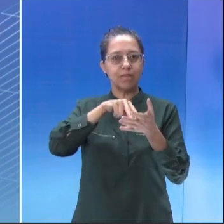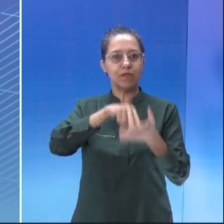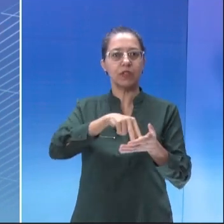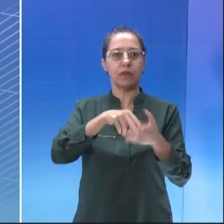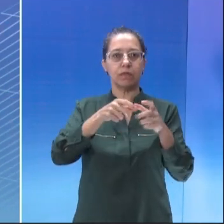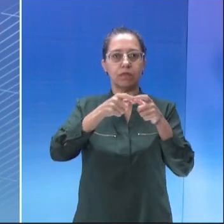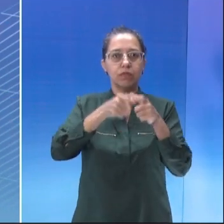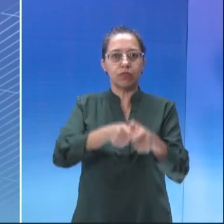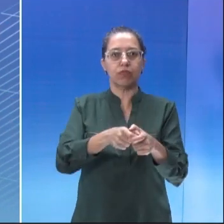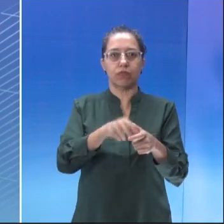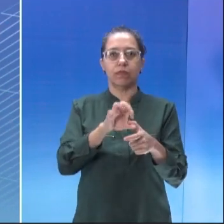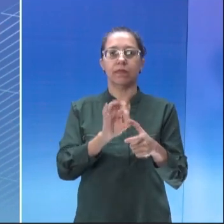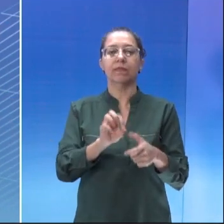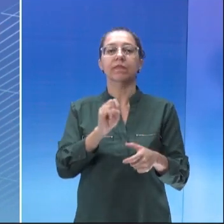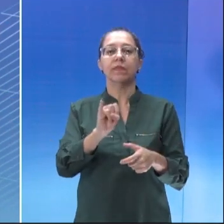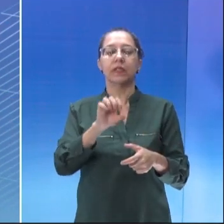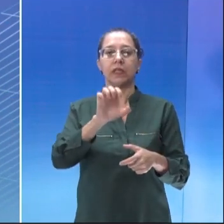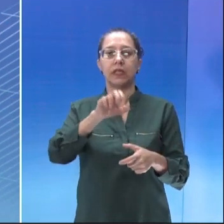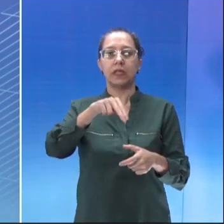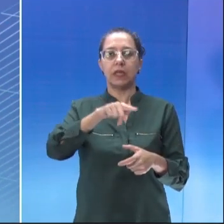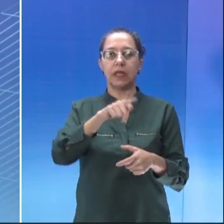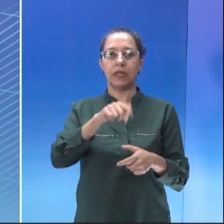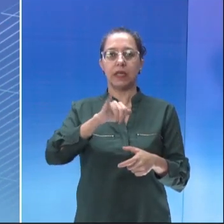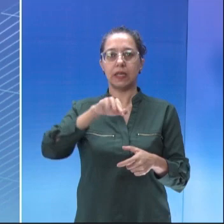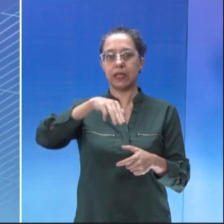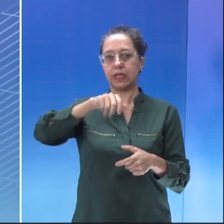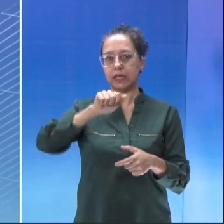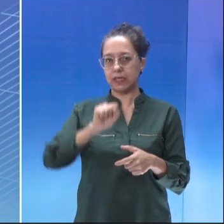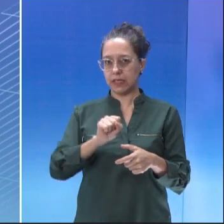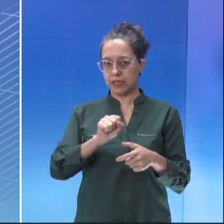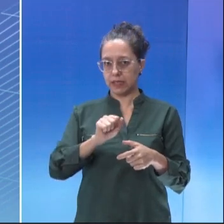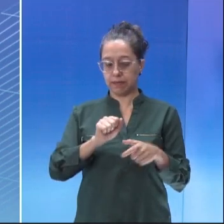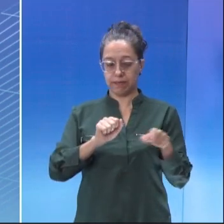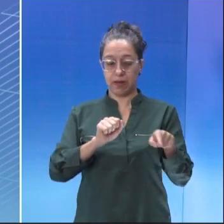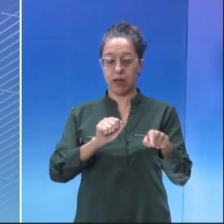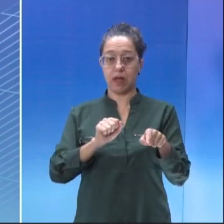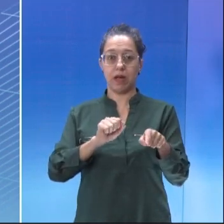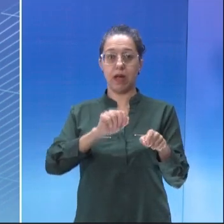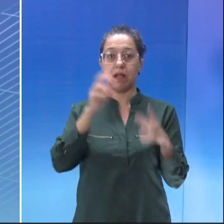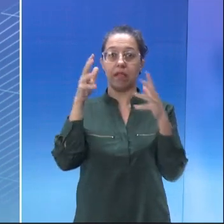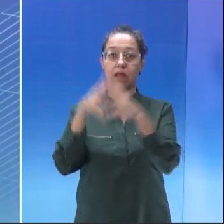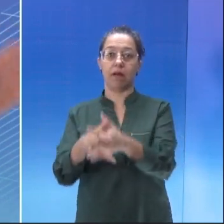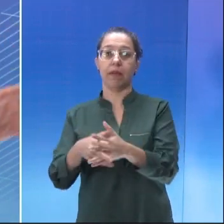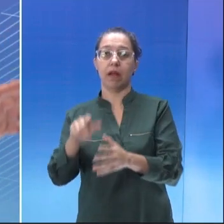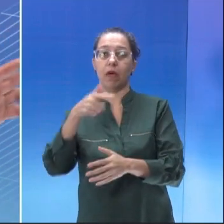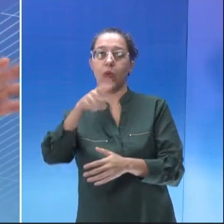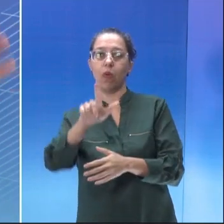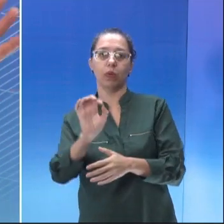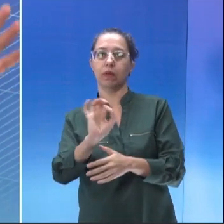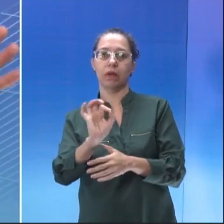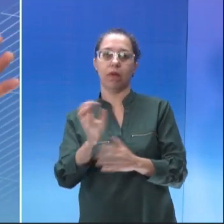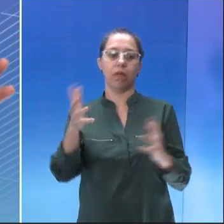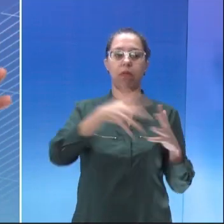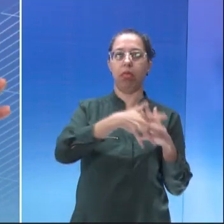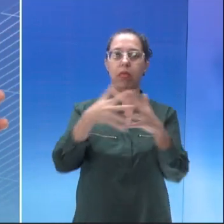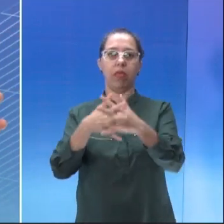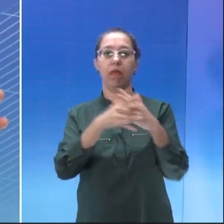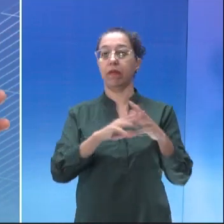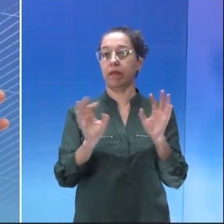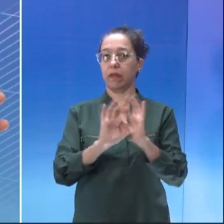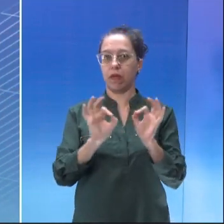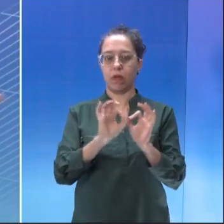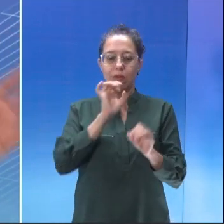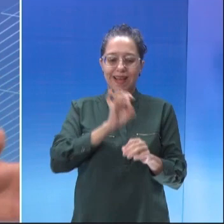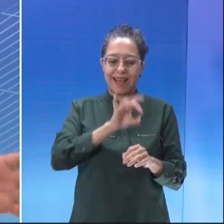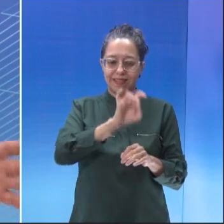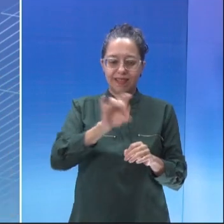modo que uma enzima não atua atrapalhando outra, e nem a outra vem tomar o lugar dela para poder fazer essa